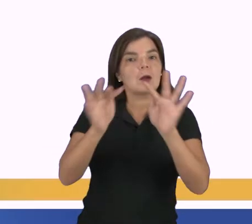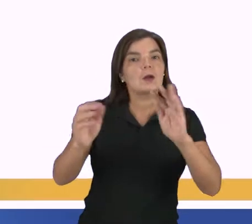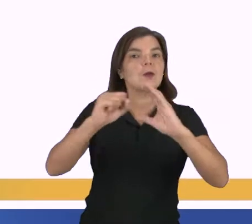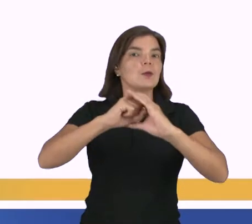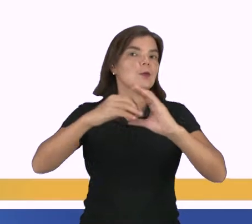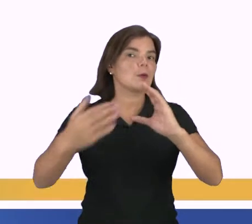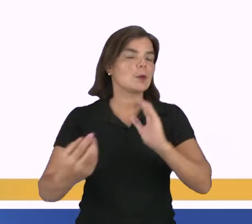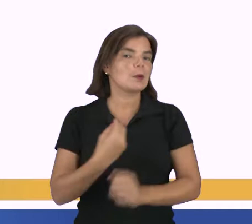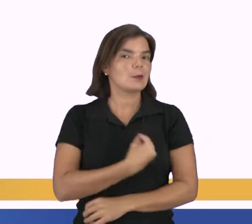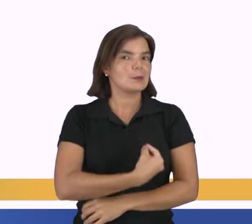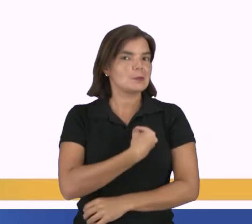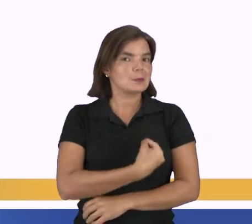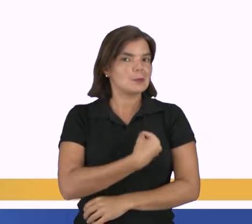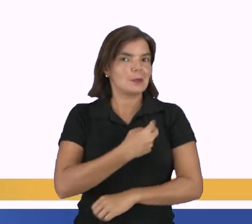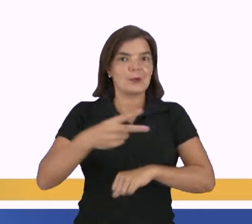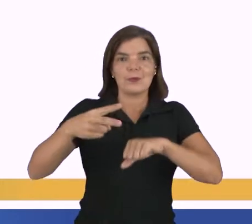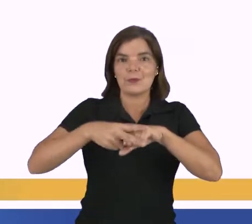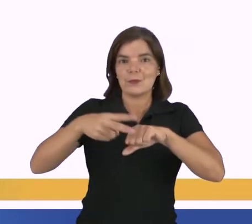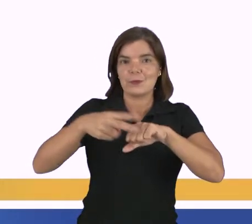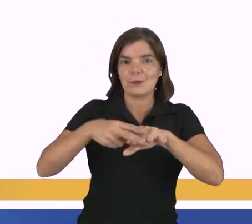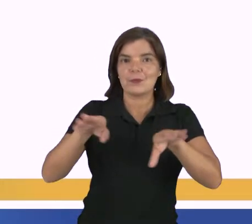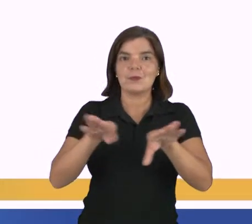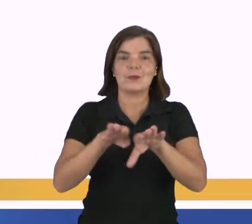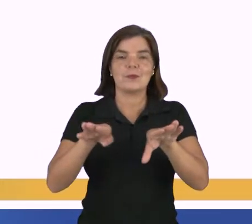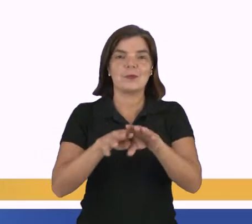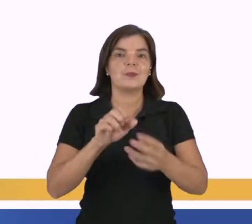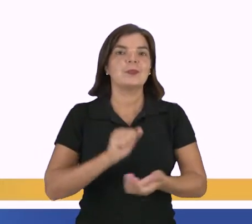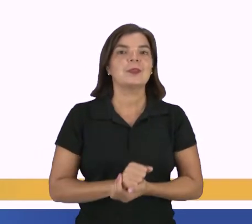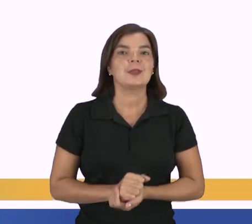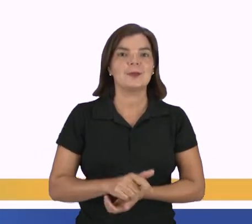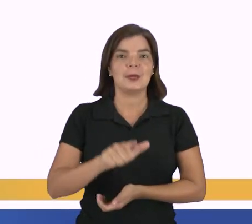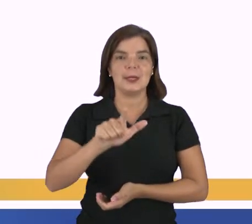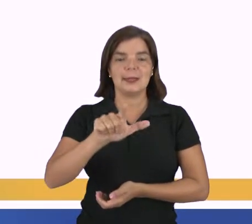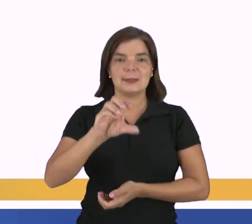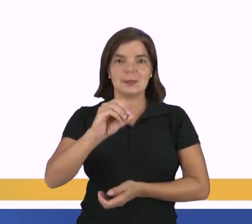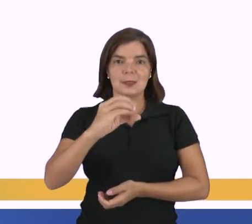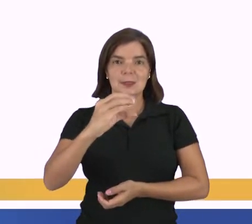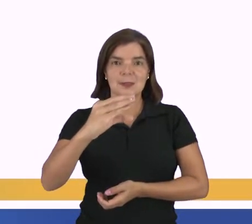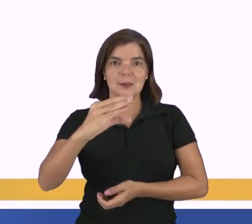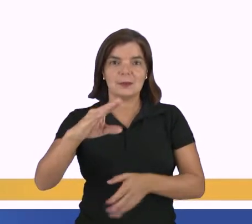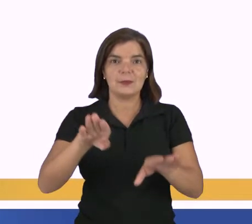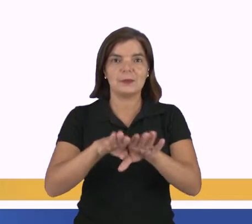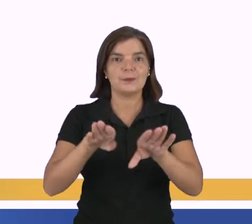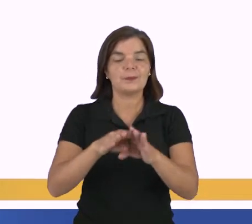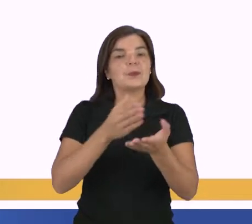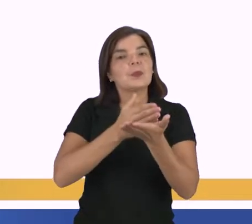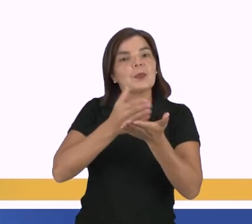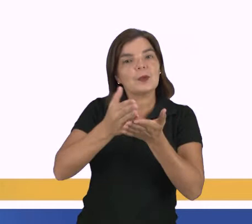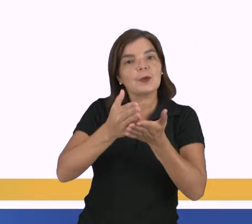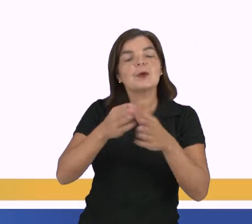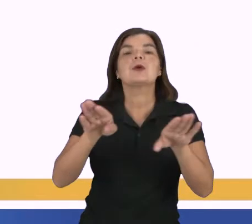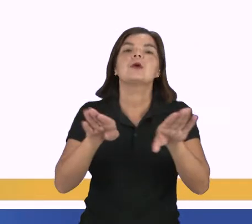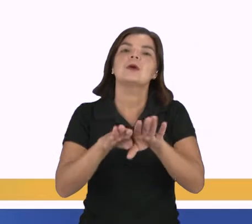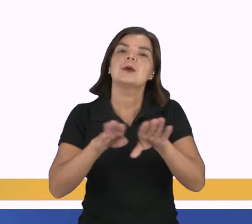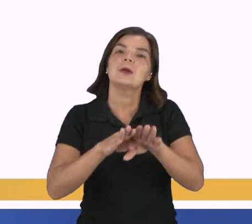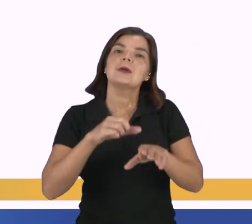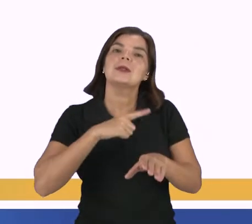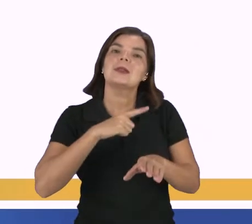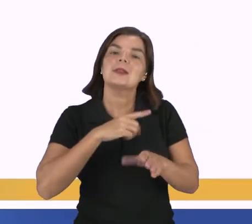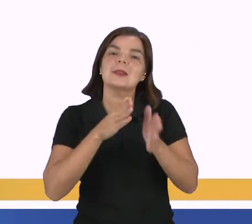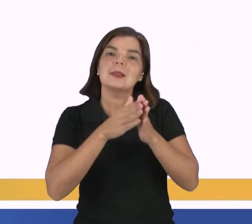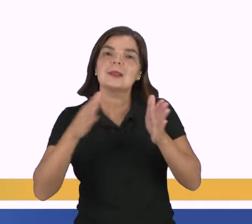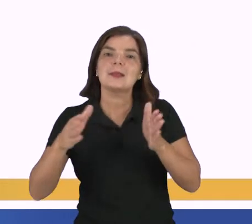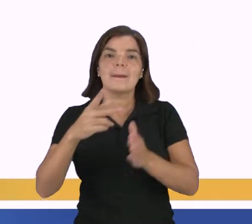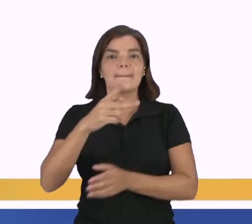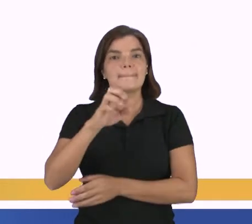pela presença do verbo ou da locução verbal, tá certo? E o período? O período é um enunciado que contém uma ou